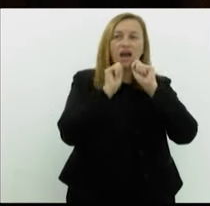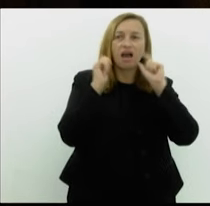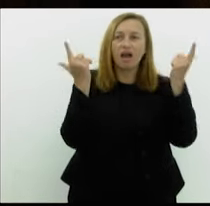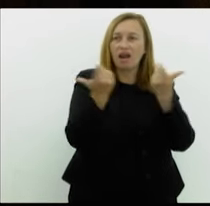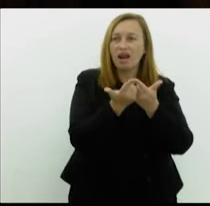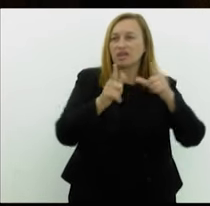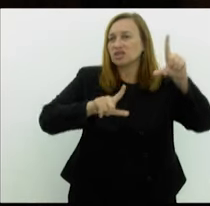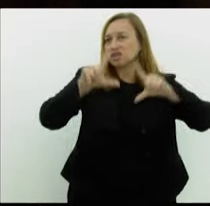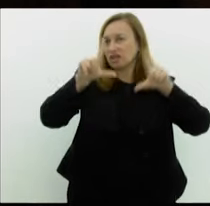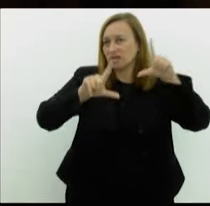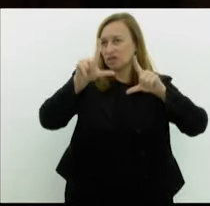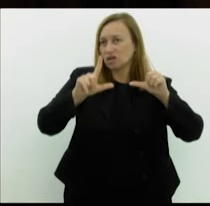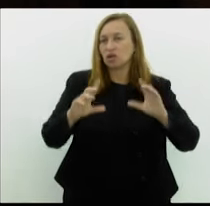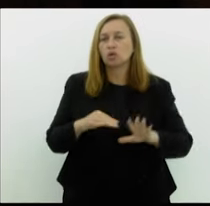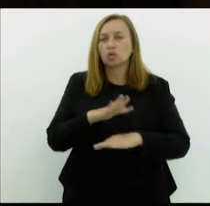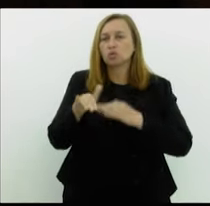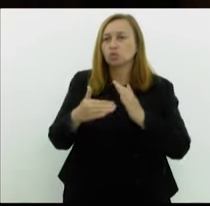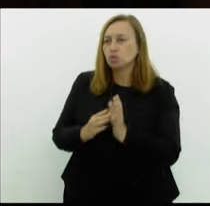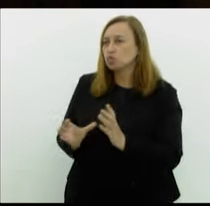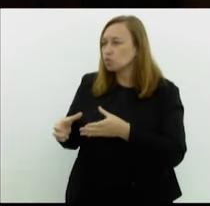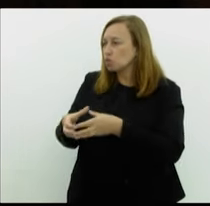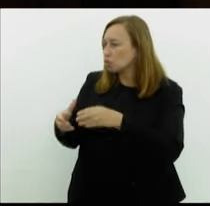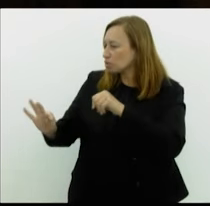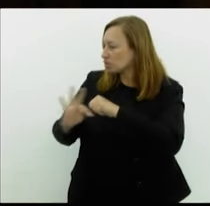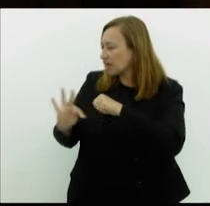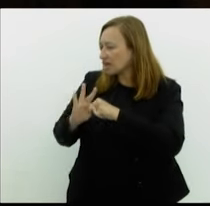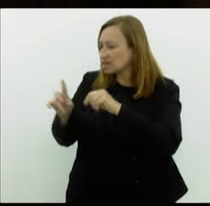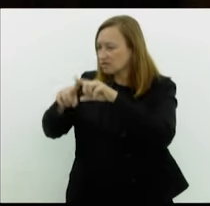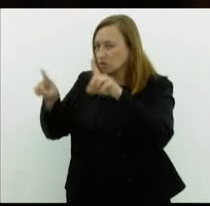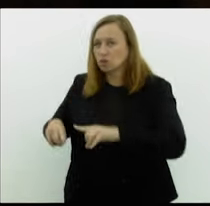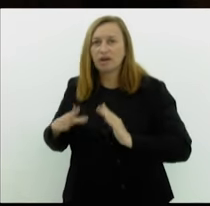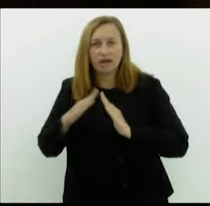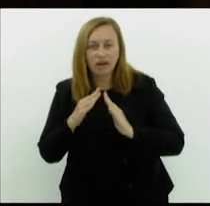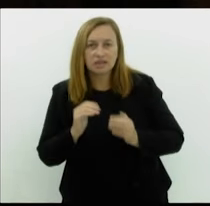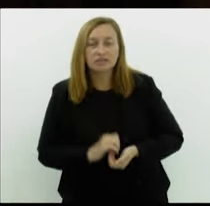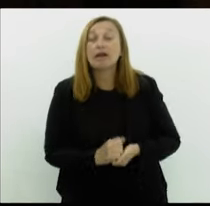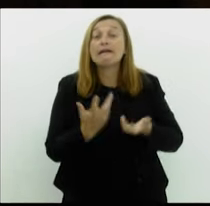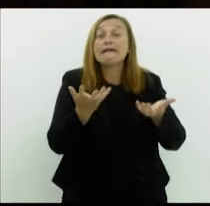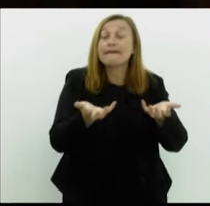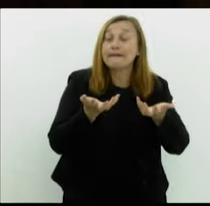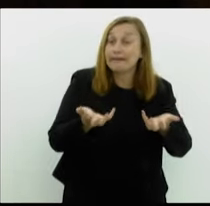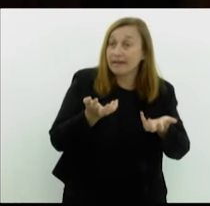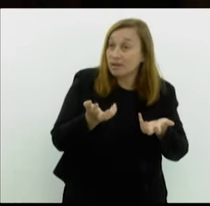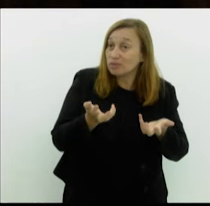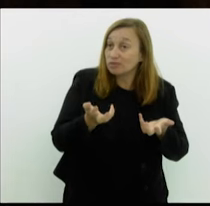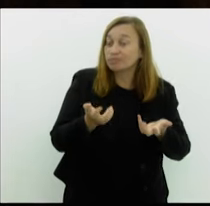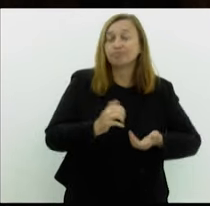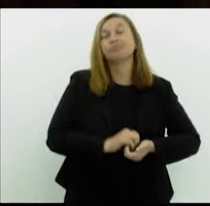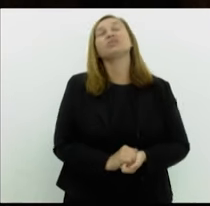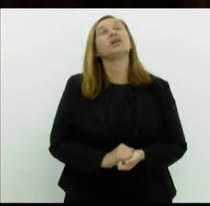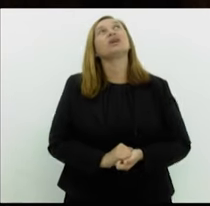técnica, a TV Alerge, a todos os servidores da casa, quero me